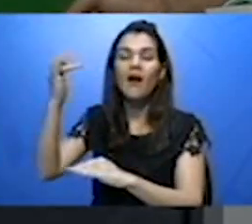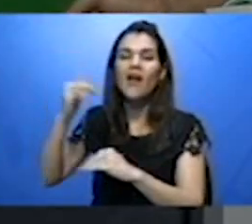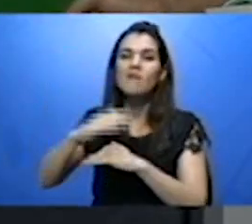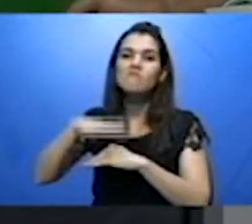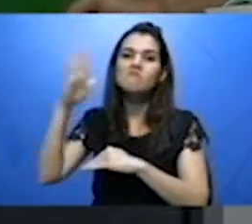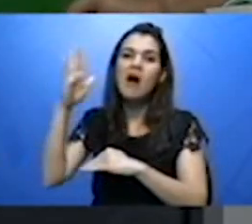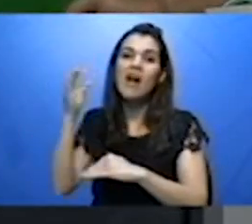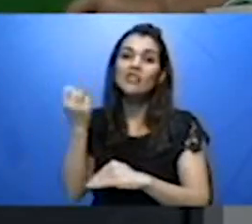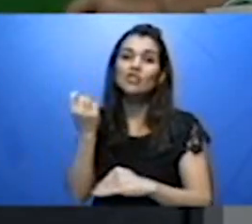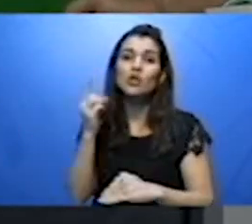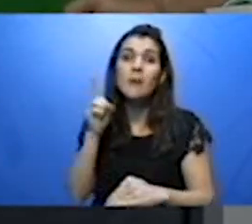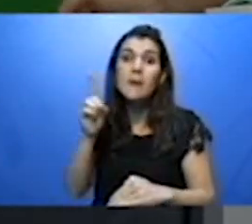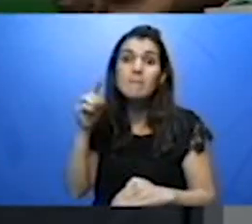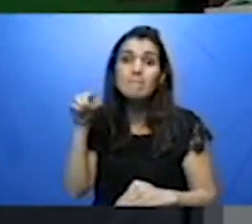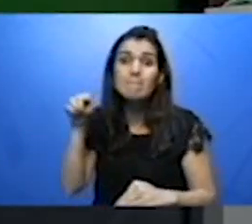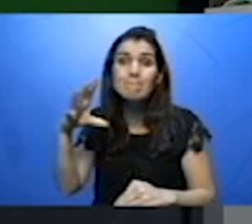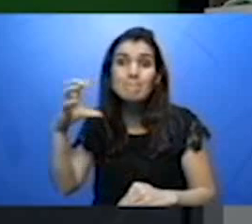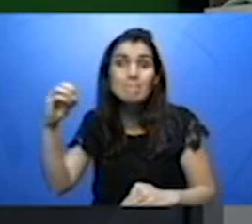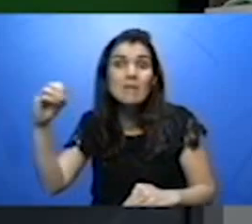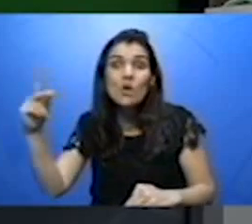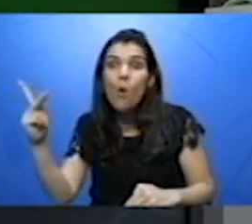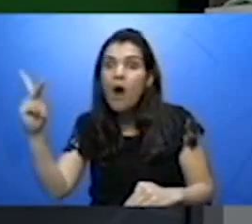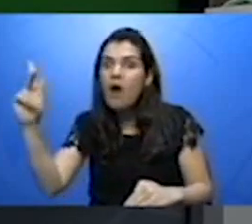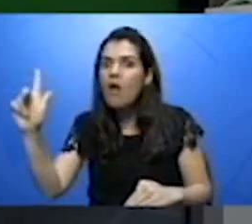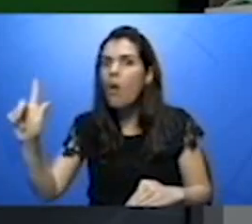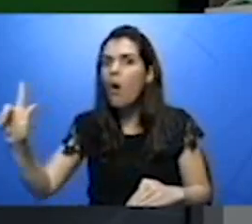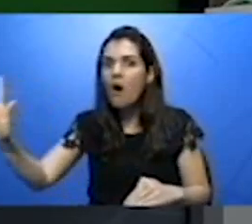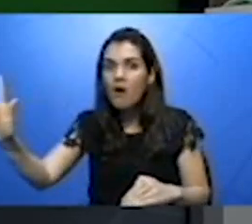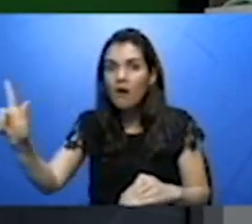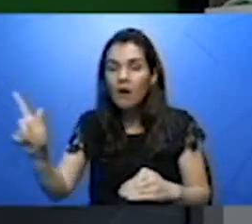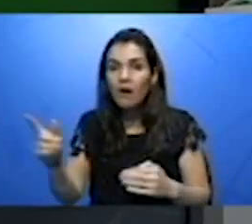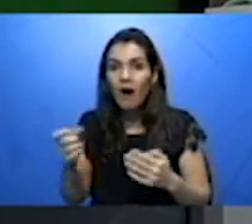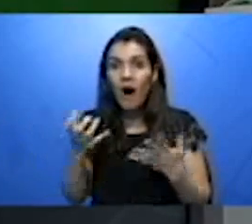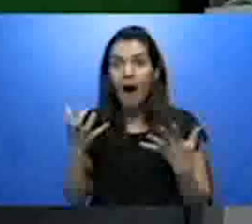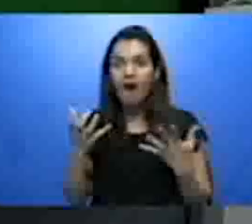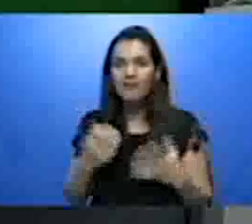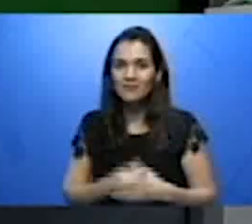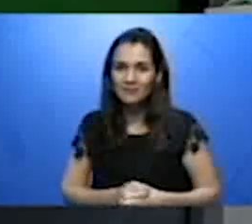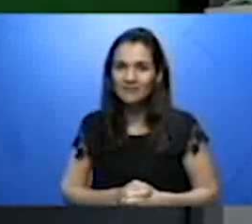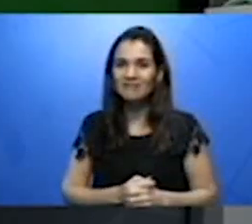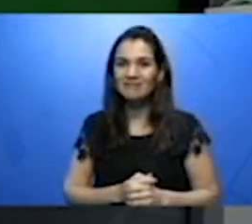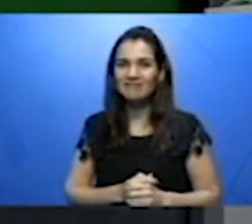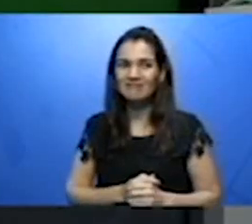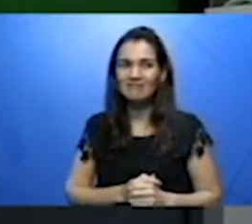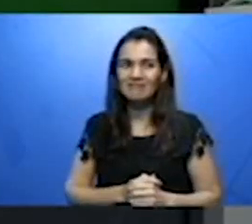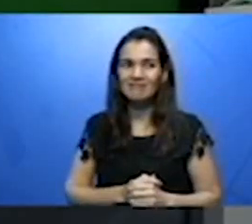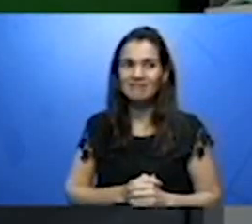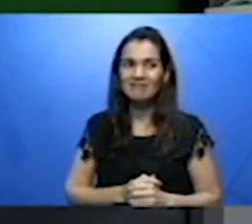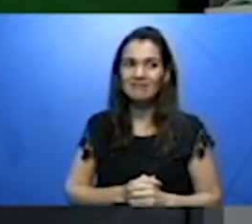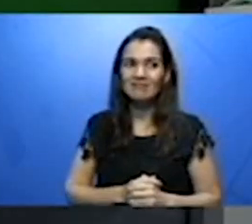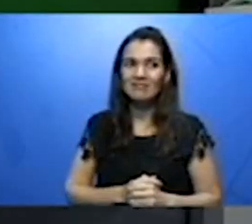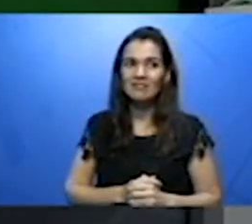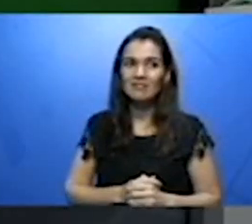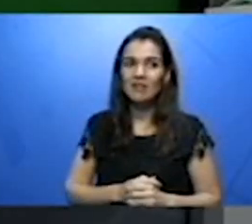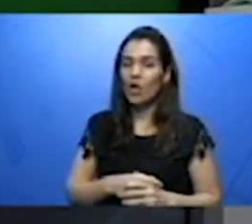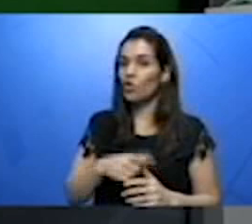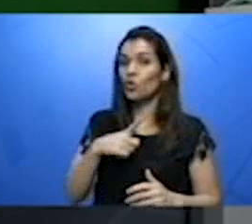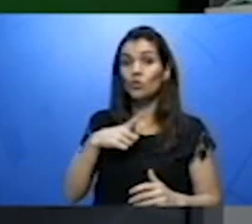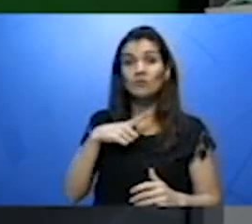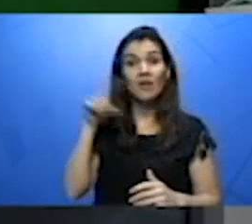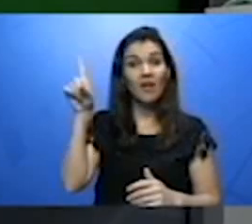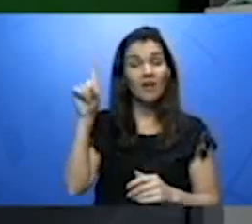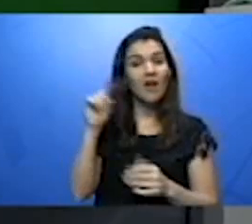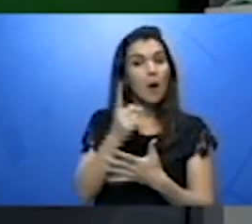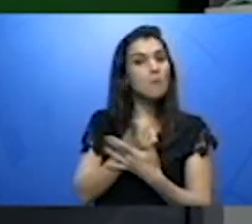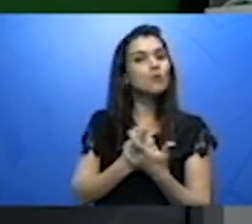de 1000 kg Olha que interessante vamos lá e essa parte não aparece na